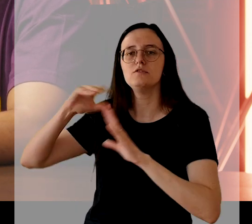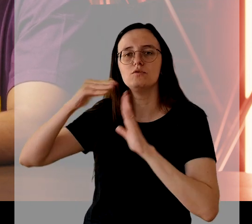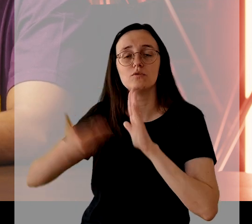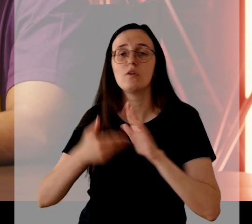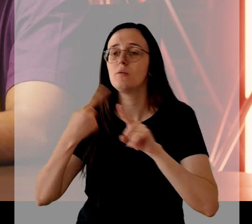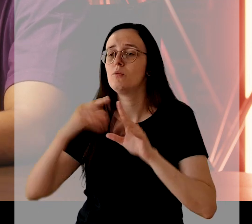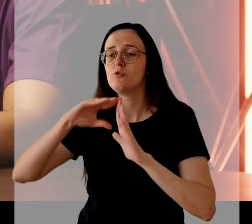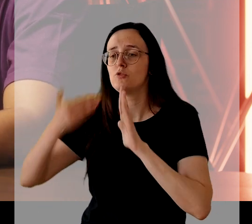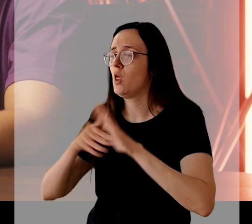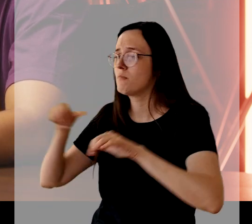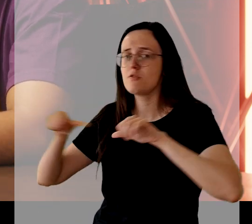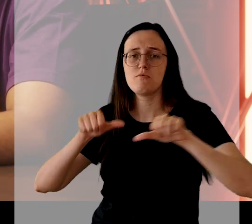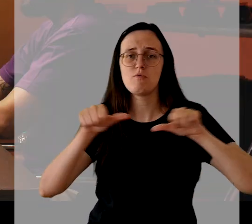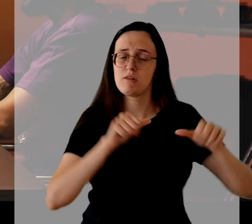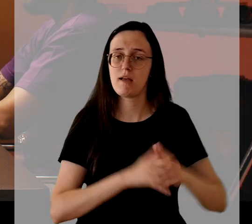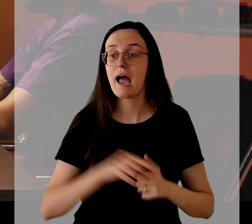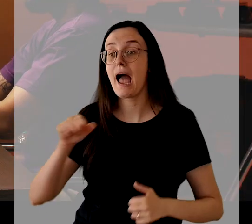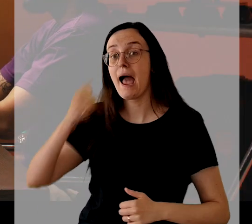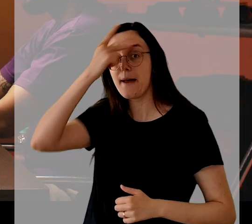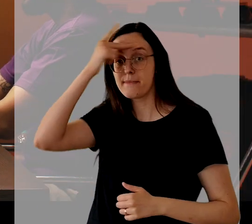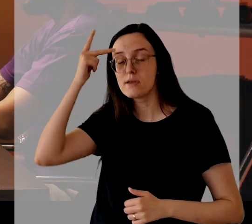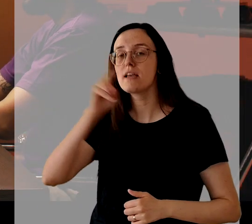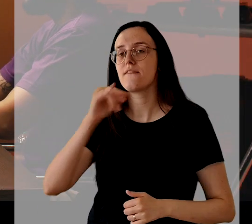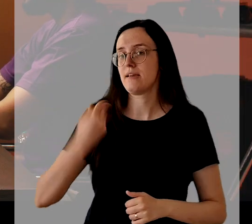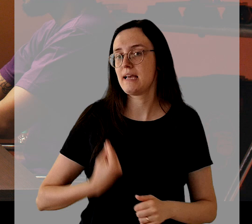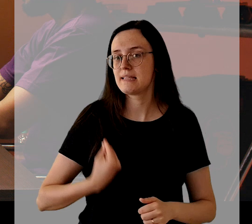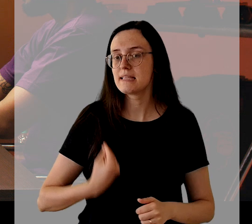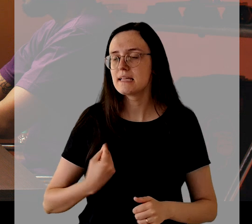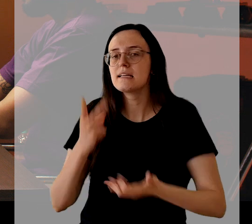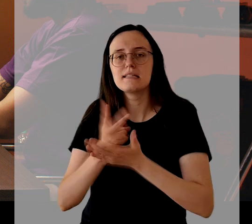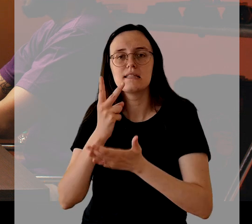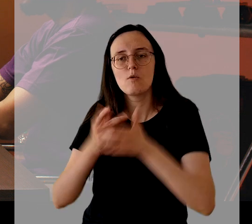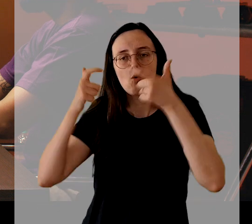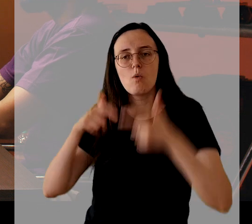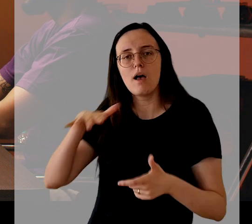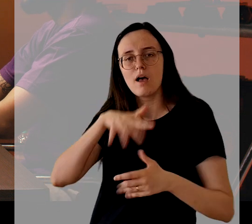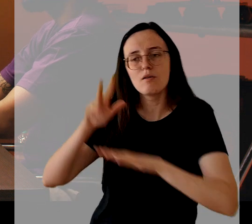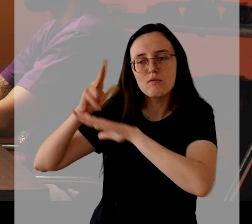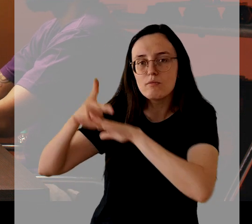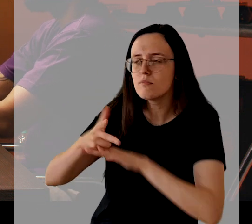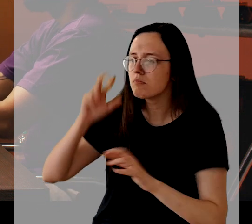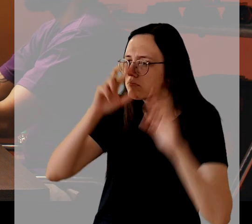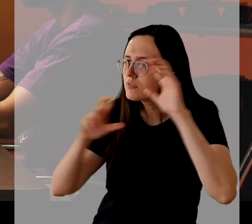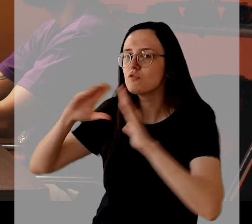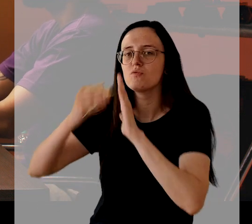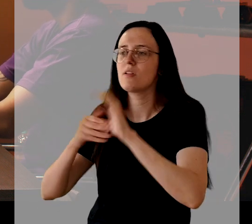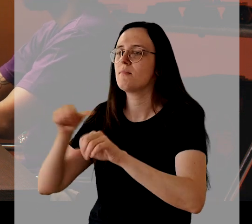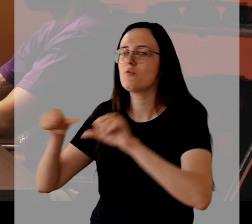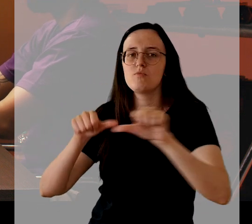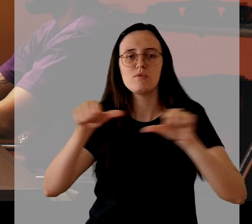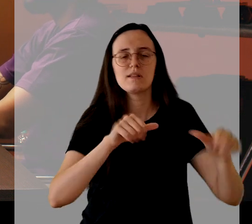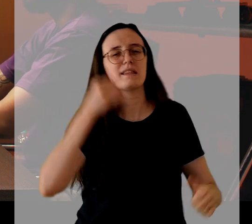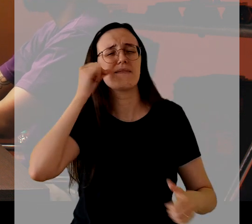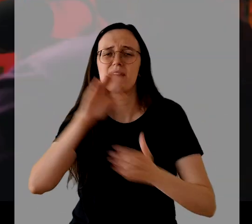gravação, porque tudo muda o tempo todo, e é a pessoa que vai estar ali sempre no set, de olho nessas